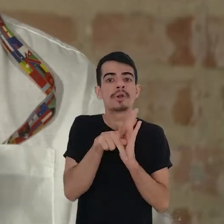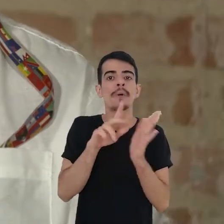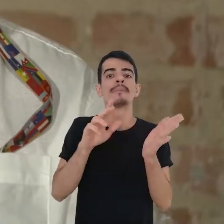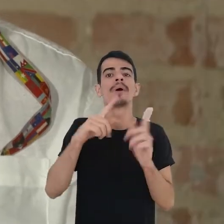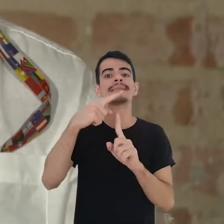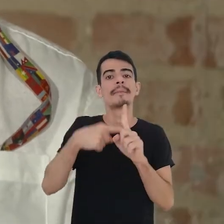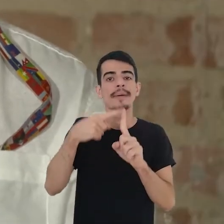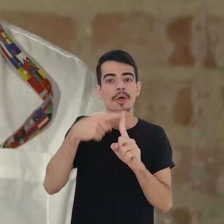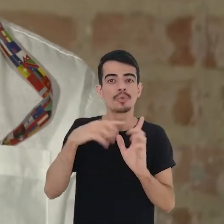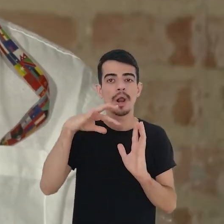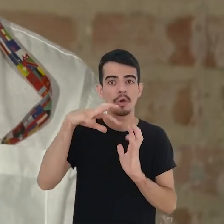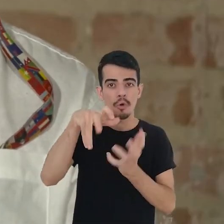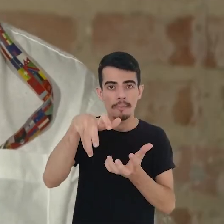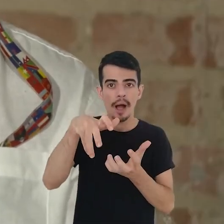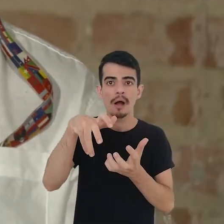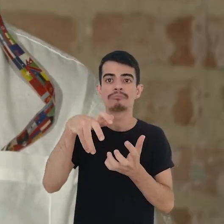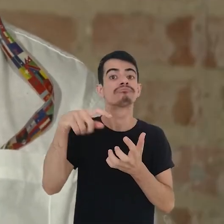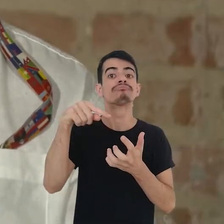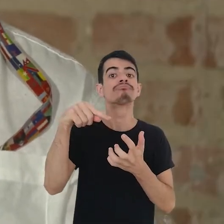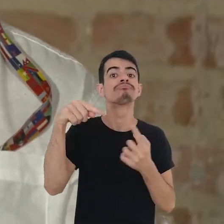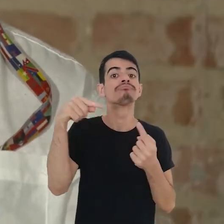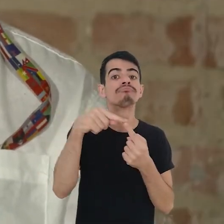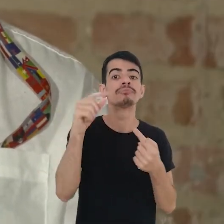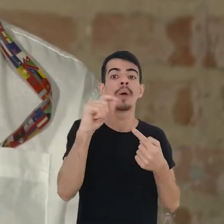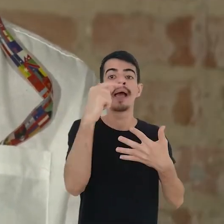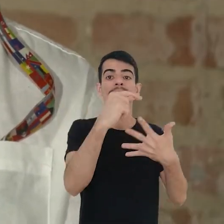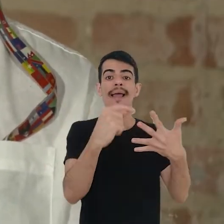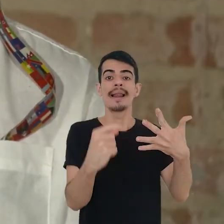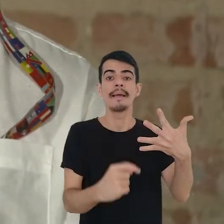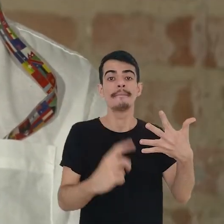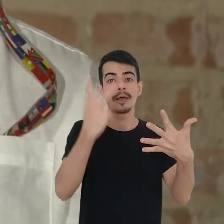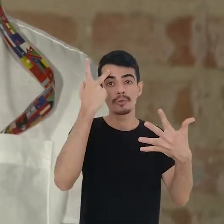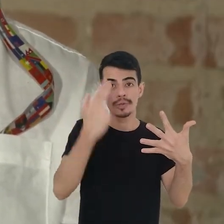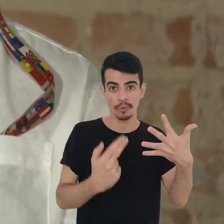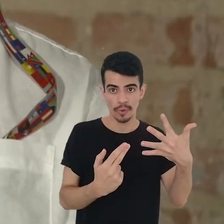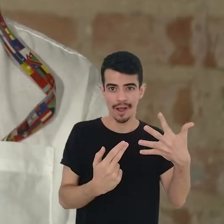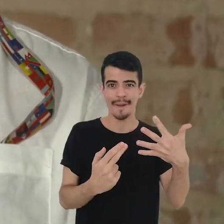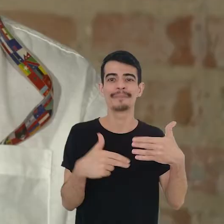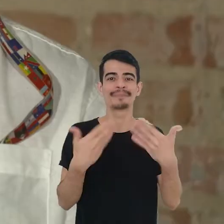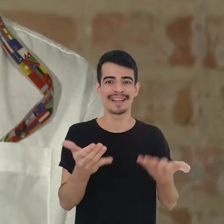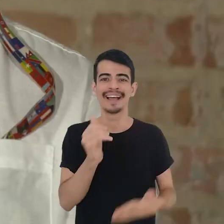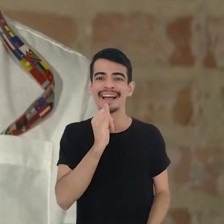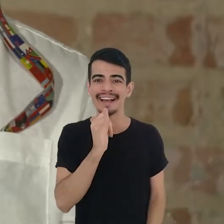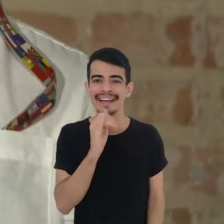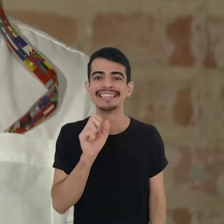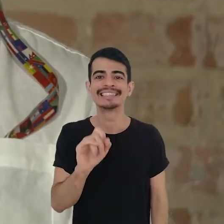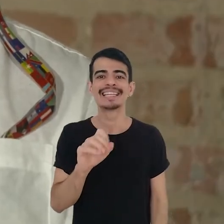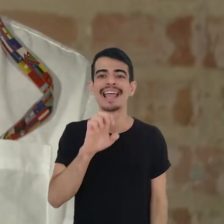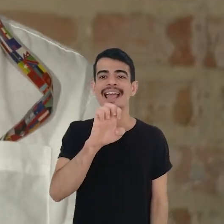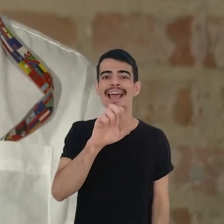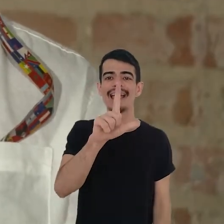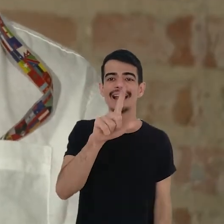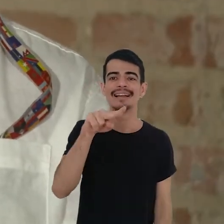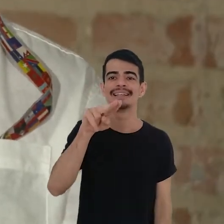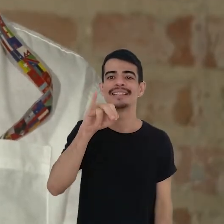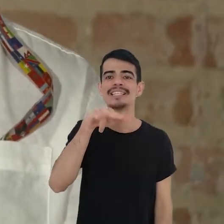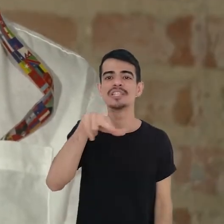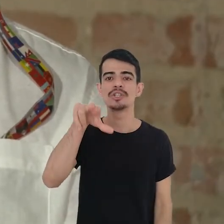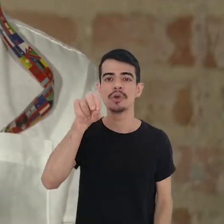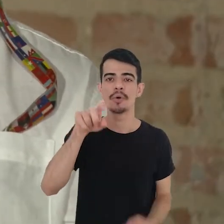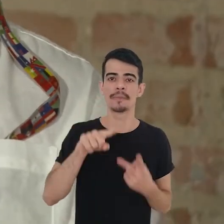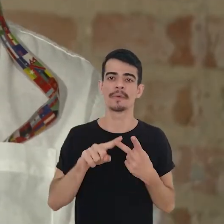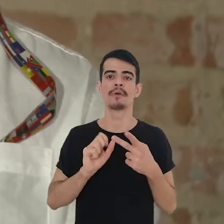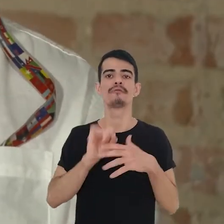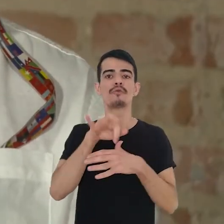utilizando apenas as componentes naturais. Então, se eu somo El Niño, se eu somo